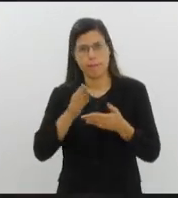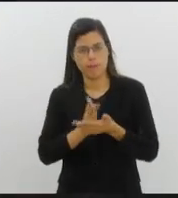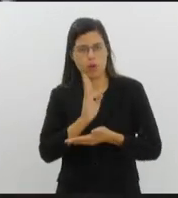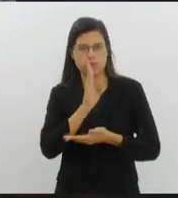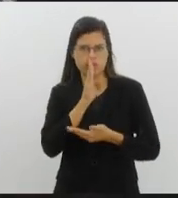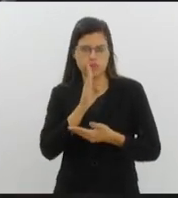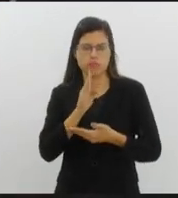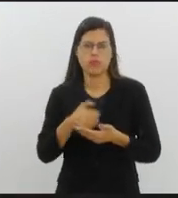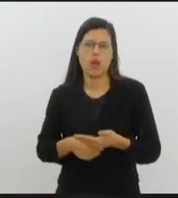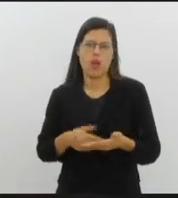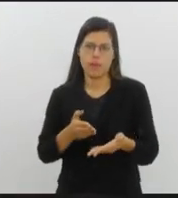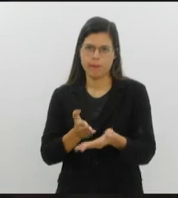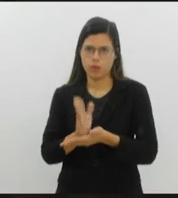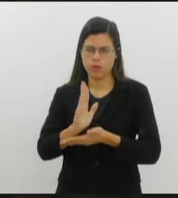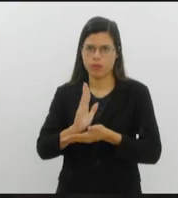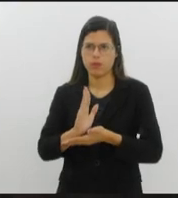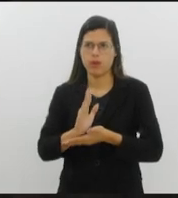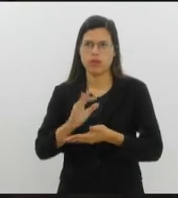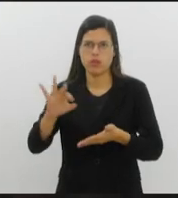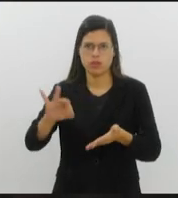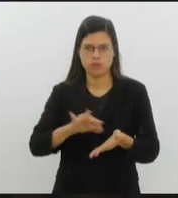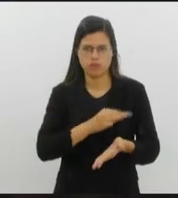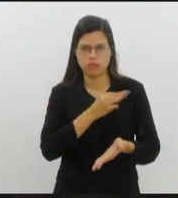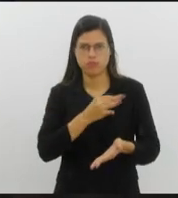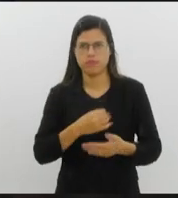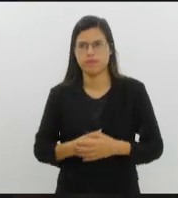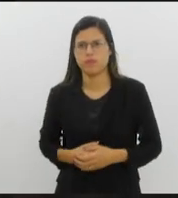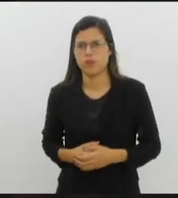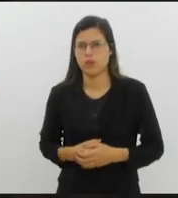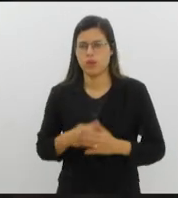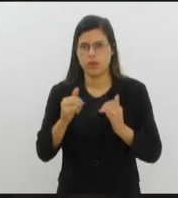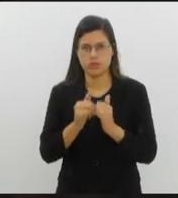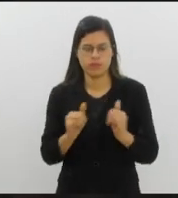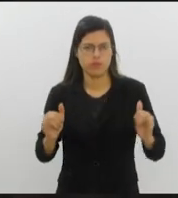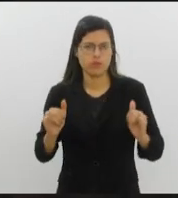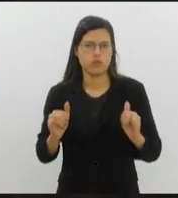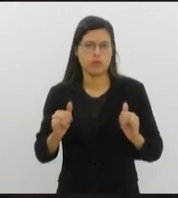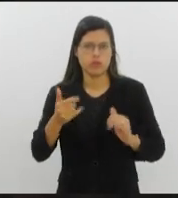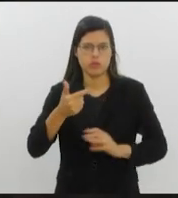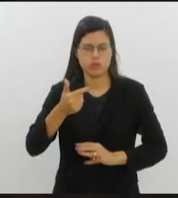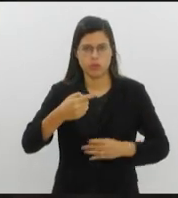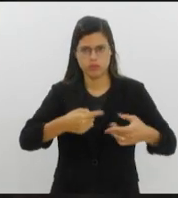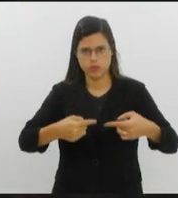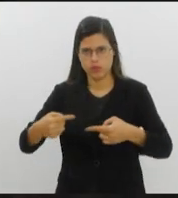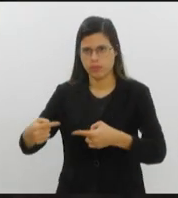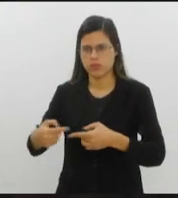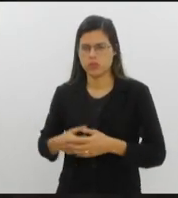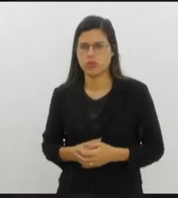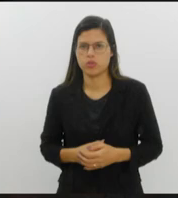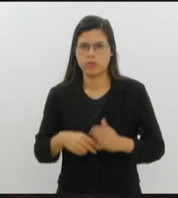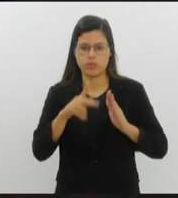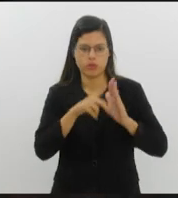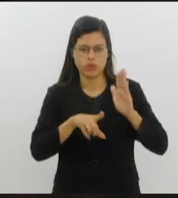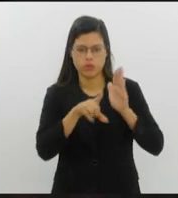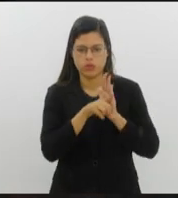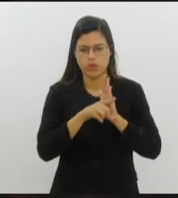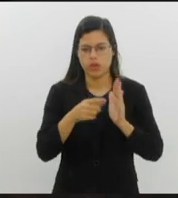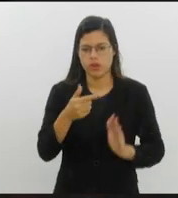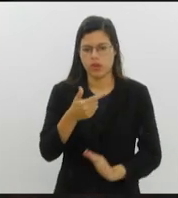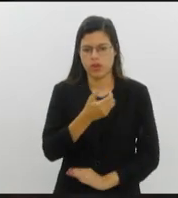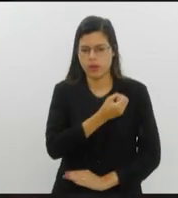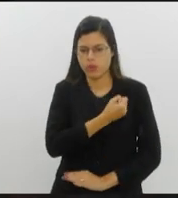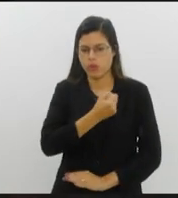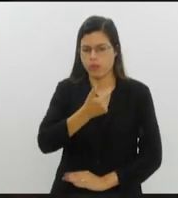estão. Aprovado, vai autógrafo. Anuncio, em segunda discussão, projeto de lei número